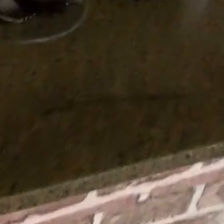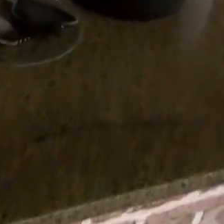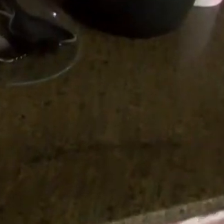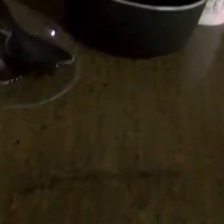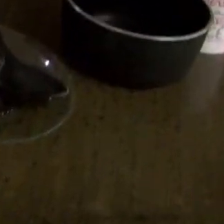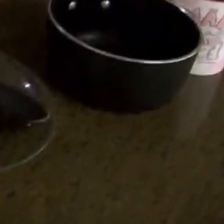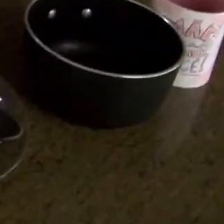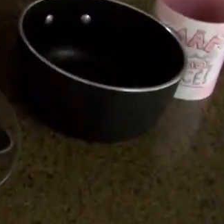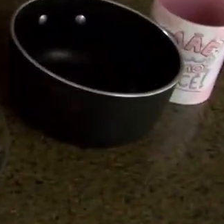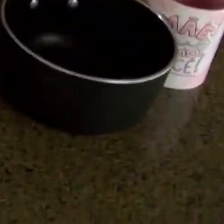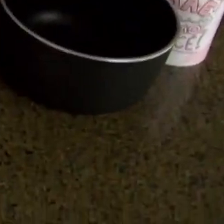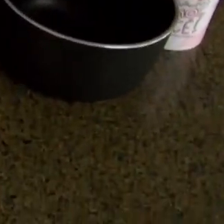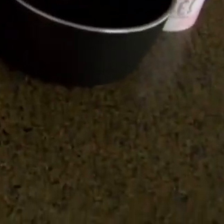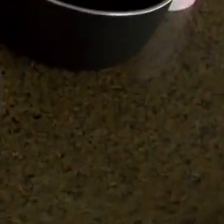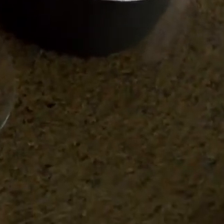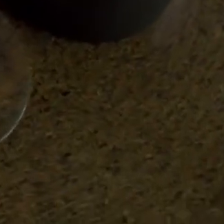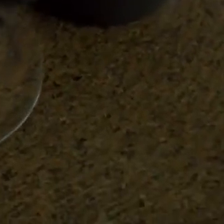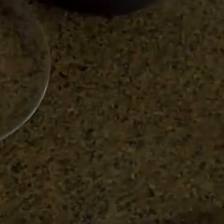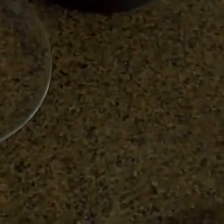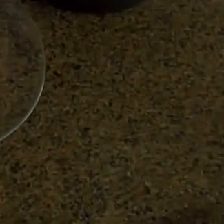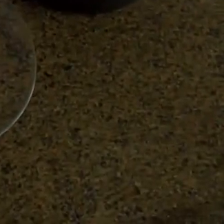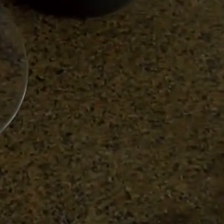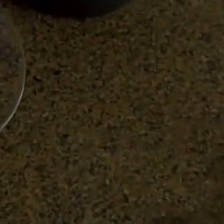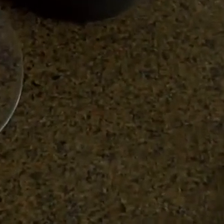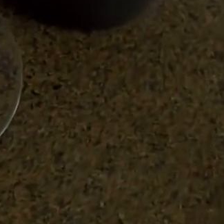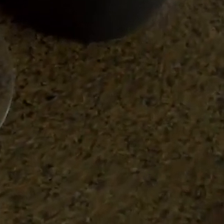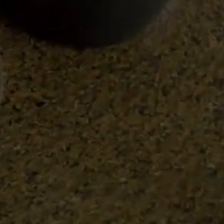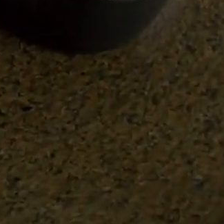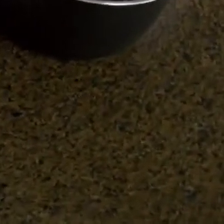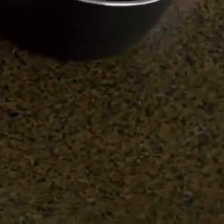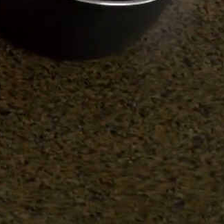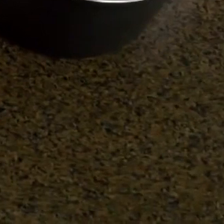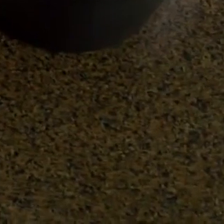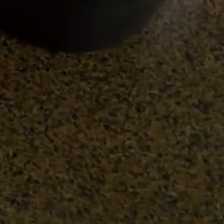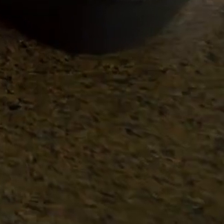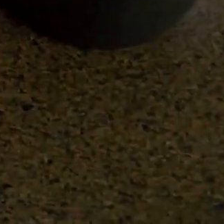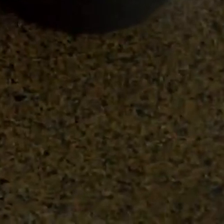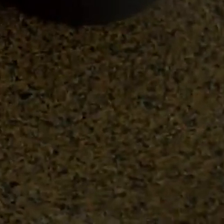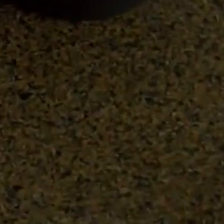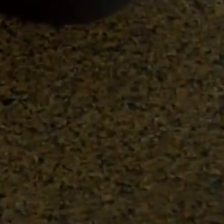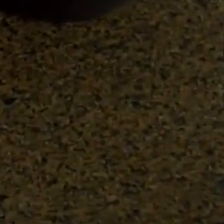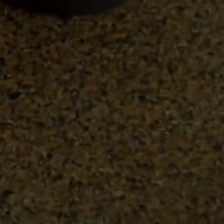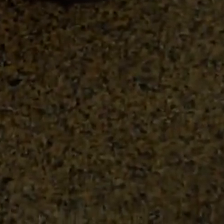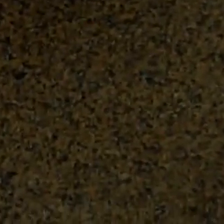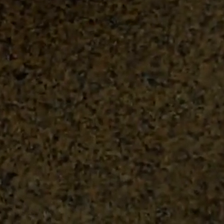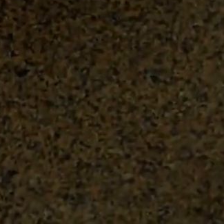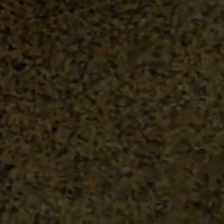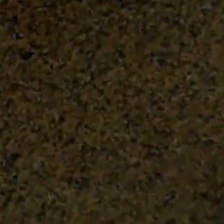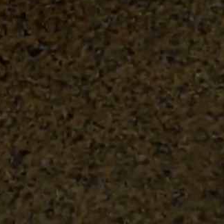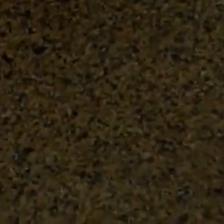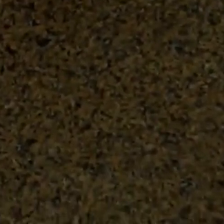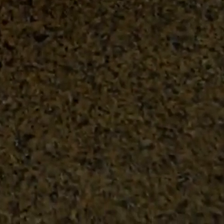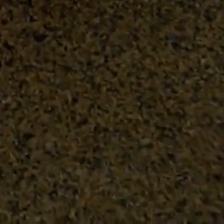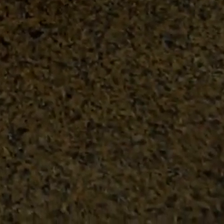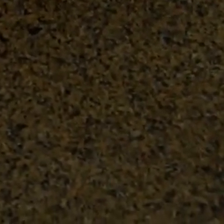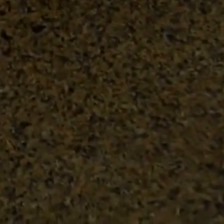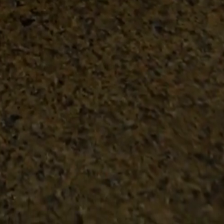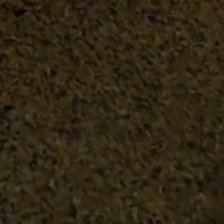vai deixar ela bem amassadinha. Ó, descasca a banana,